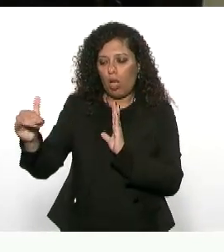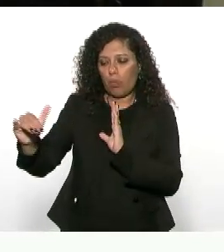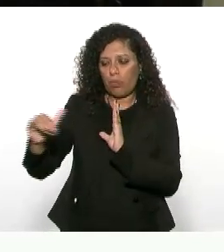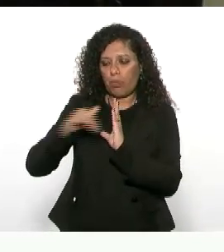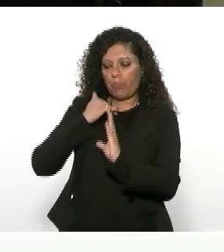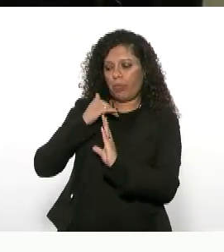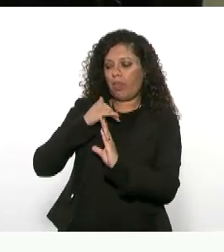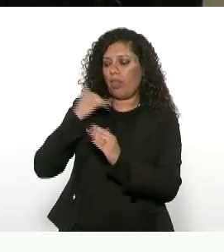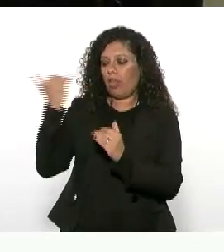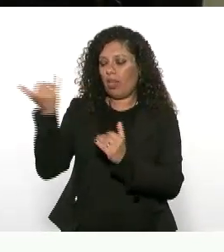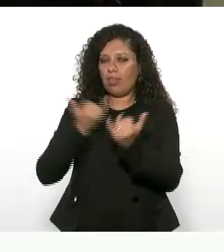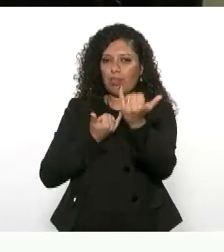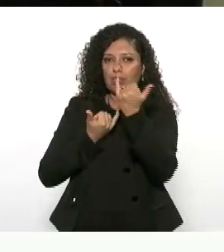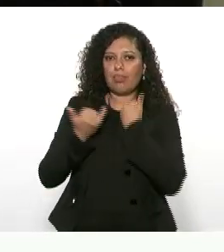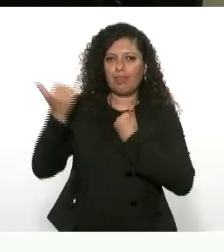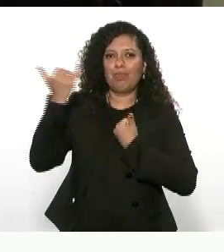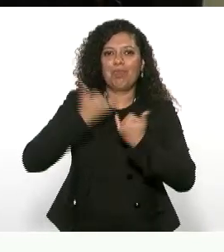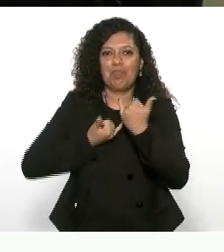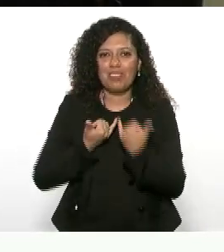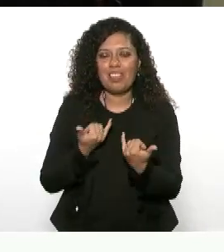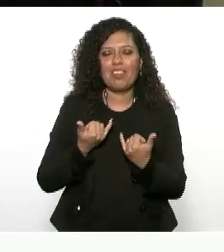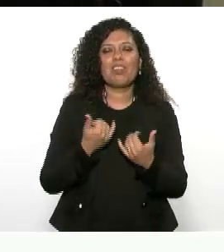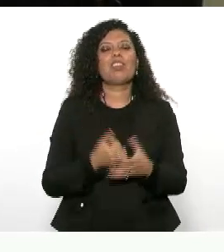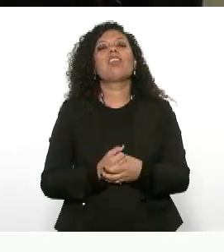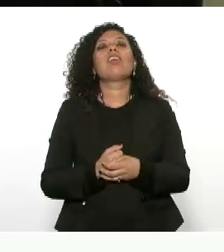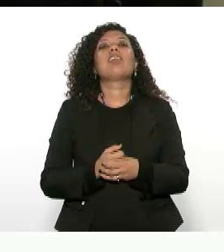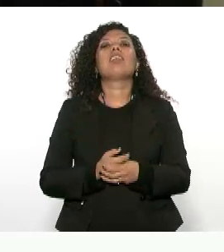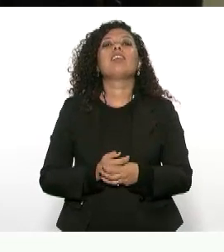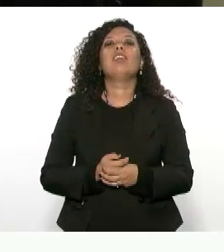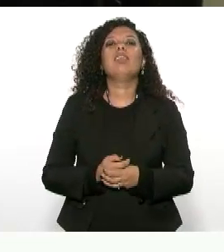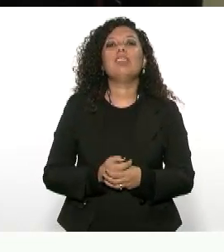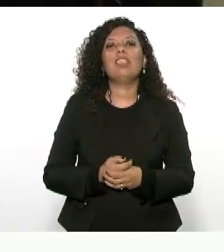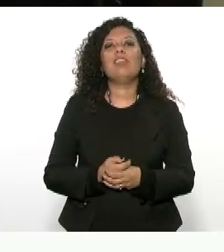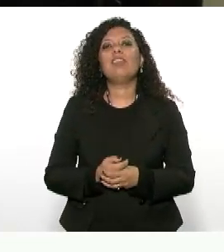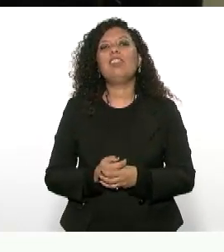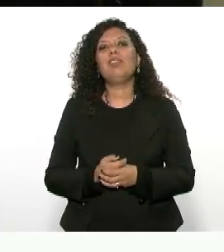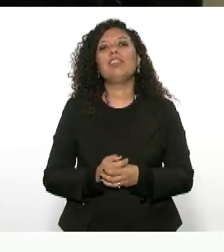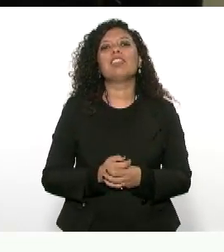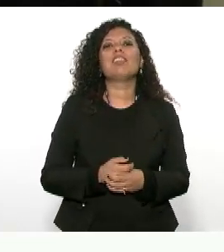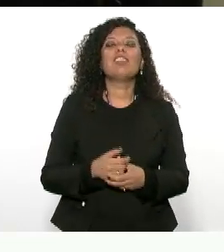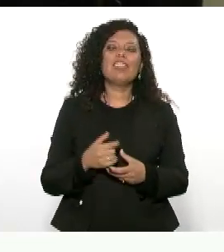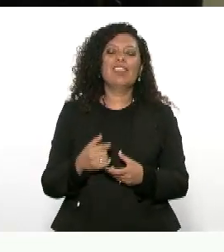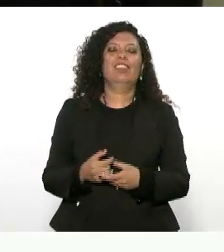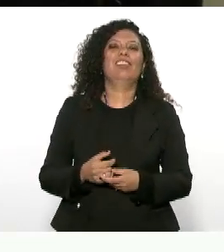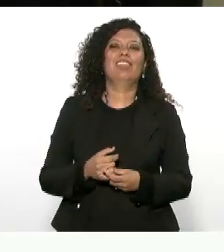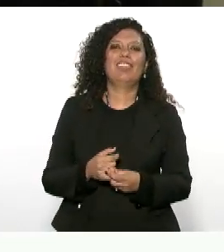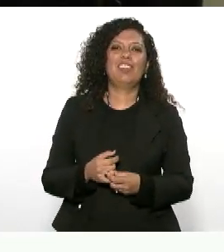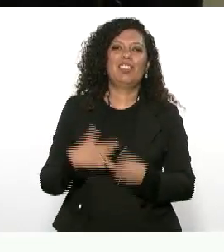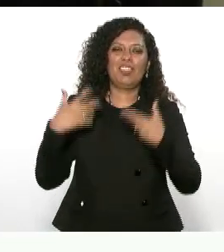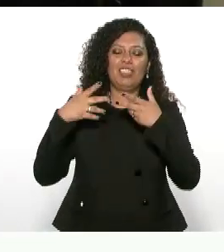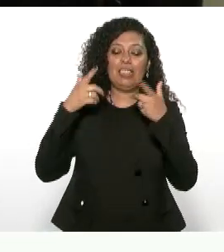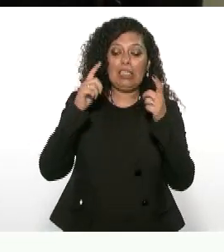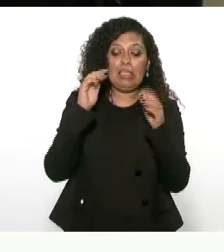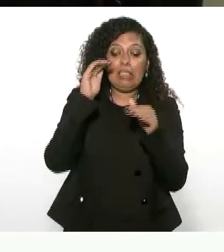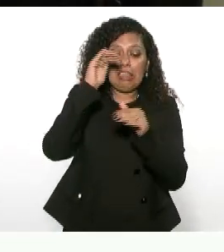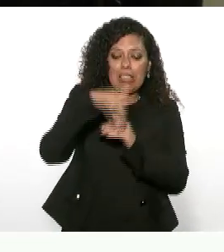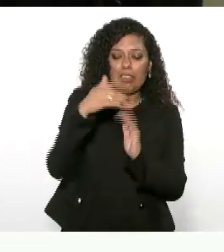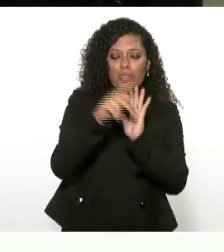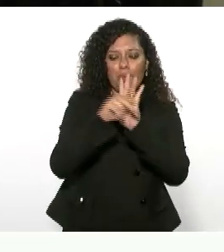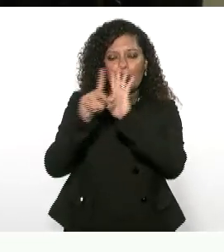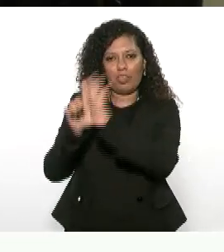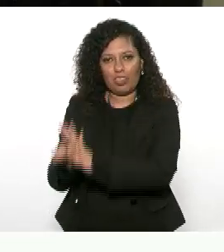a secretaria está de portas abertas para fazer isso. Dentro dos projetos estratégicos da